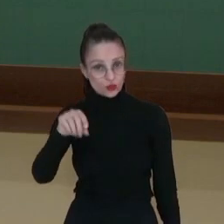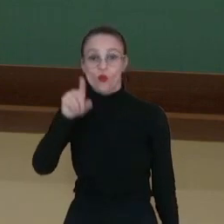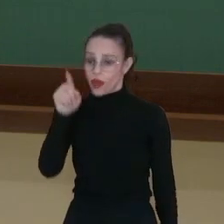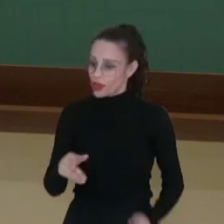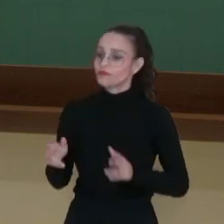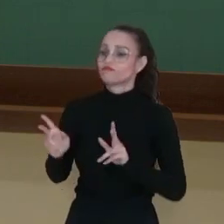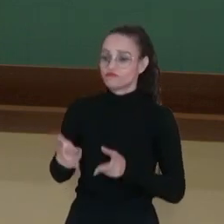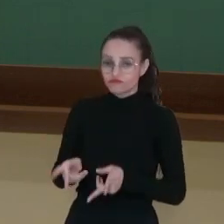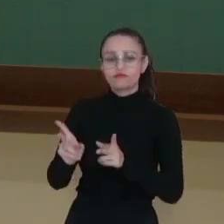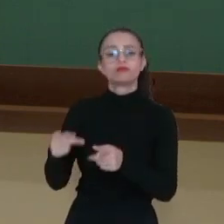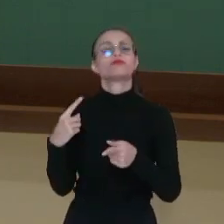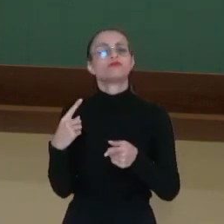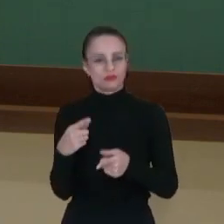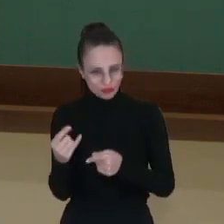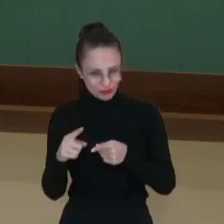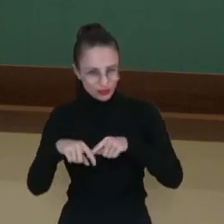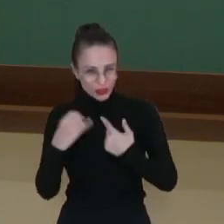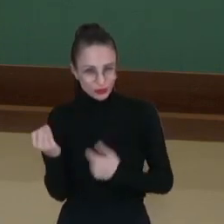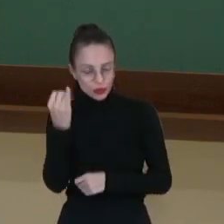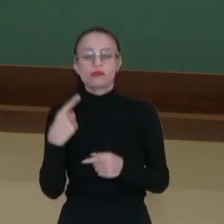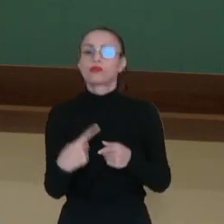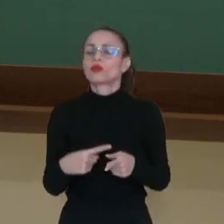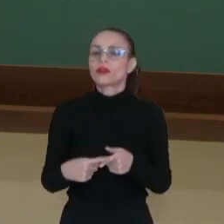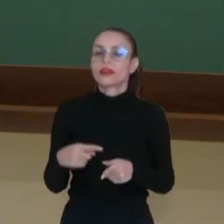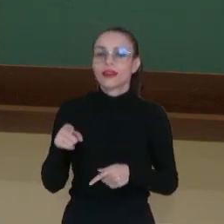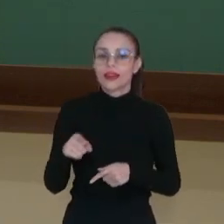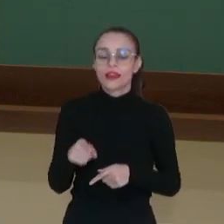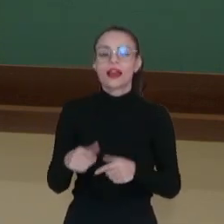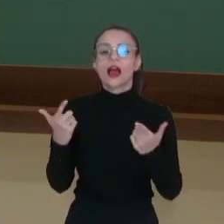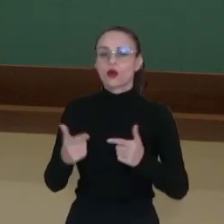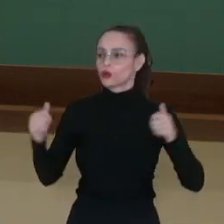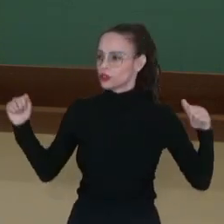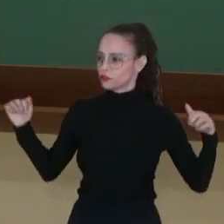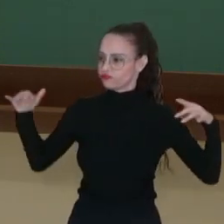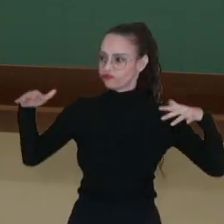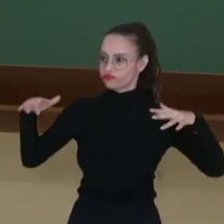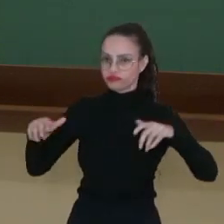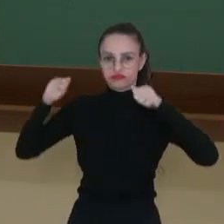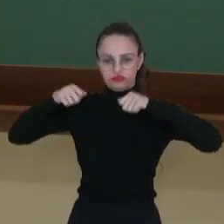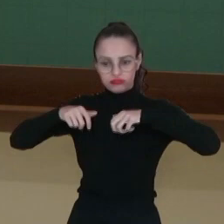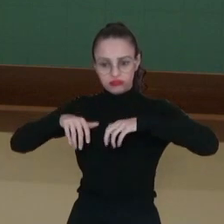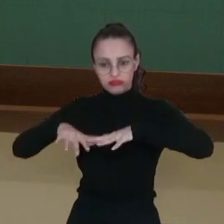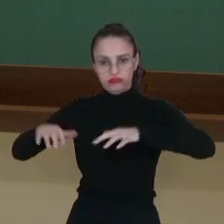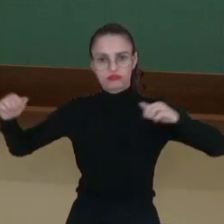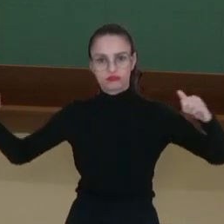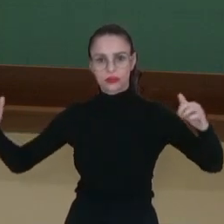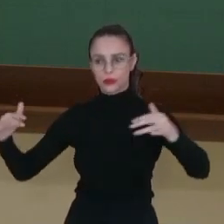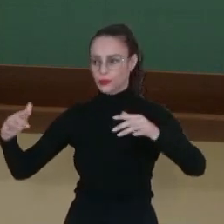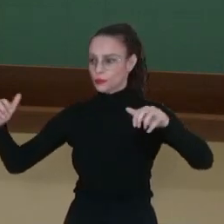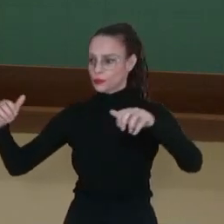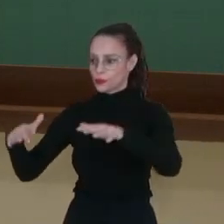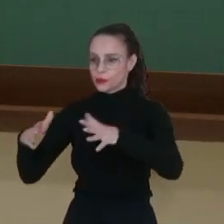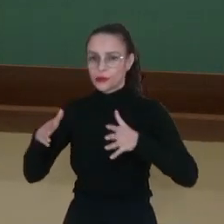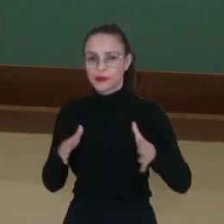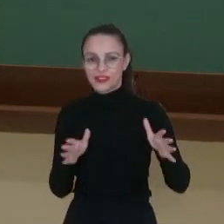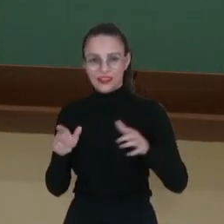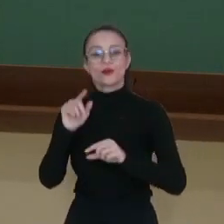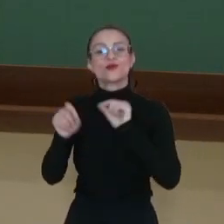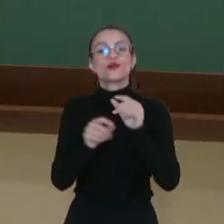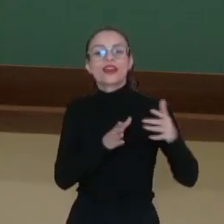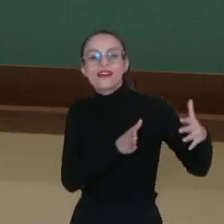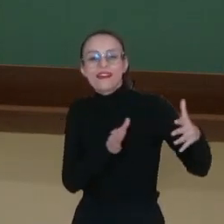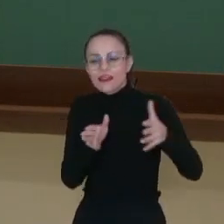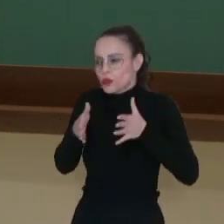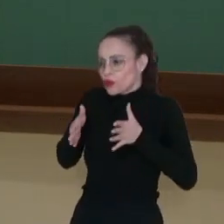importância. E por que ele é permanente? Porque as suas nascentes e muitos dos seus afluentes e tributários, ou seja, aqueles rios